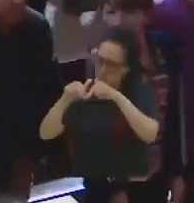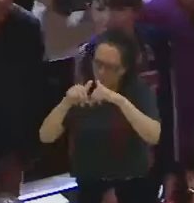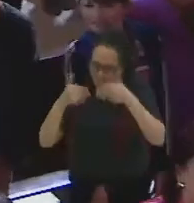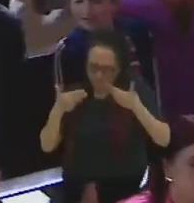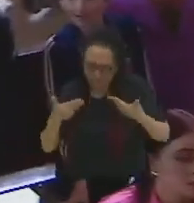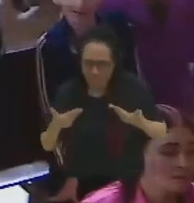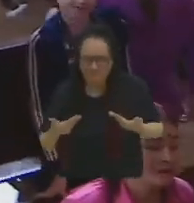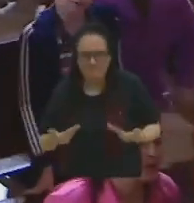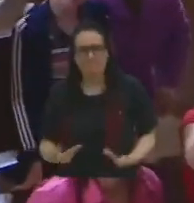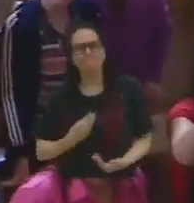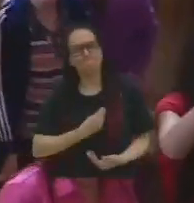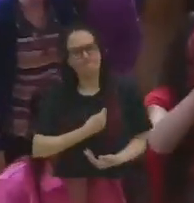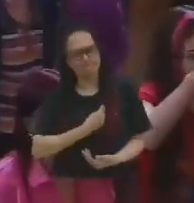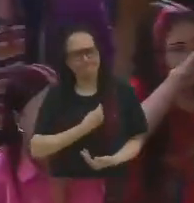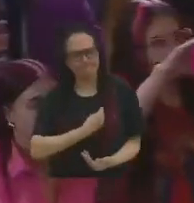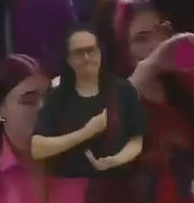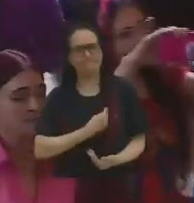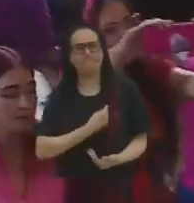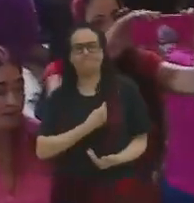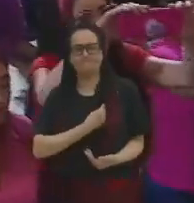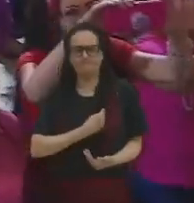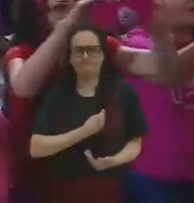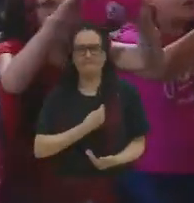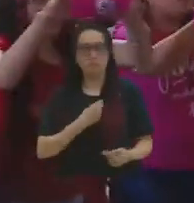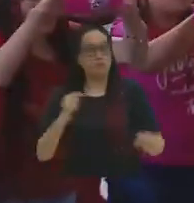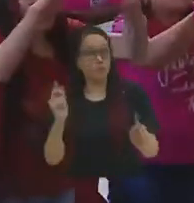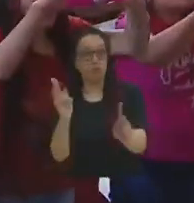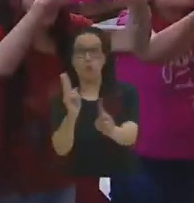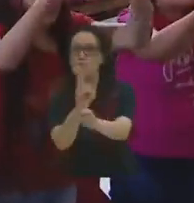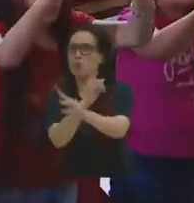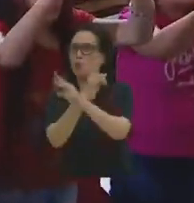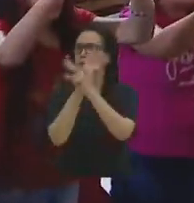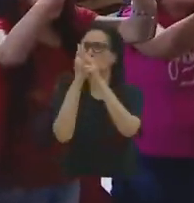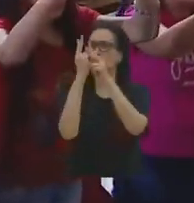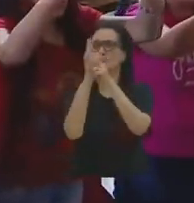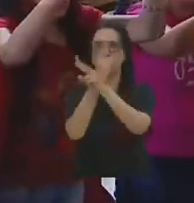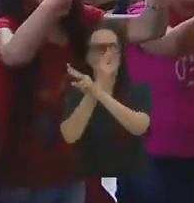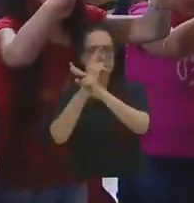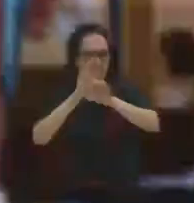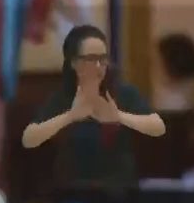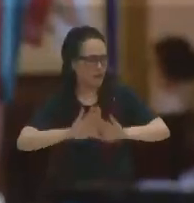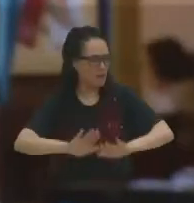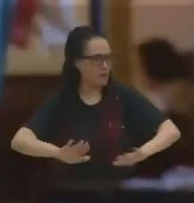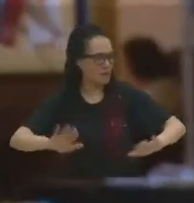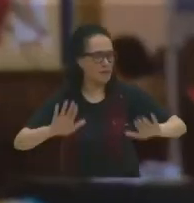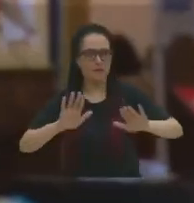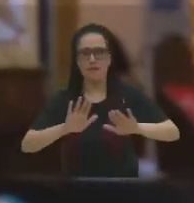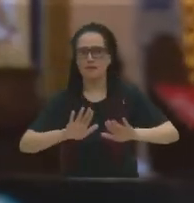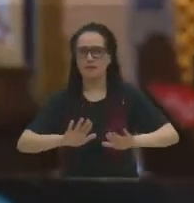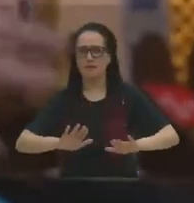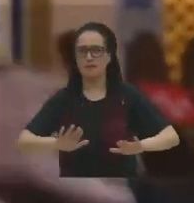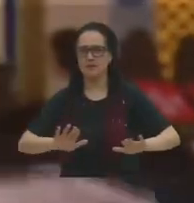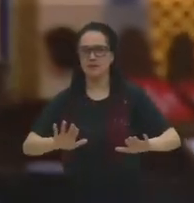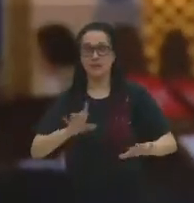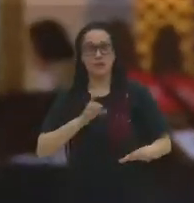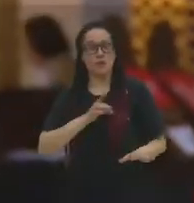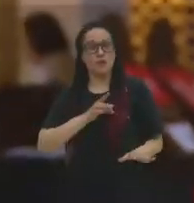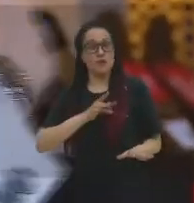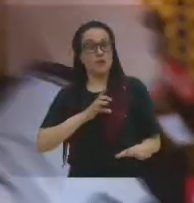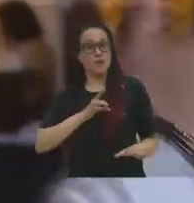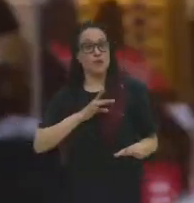aí. O vento ele acalmou, o medo